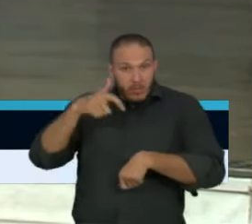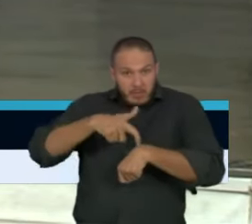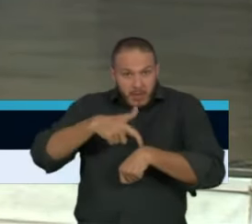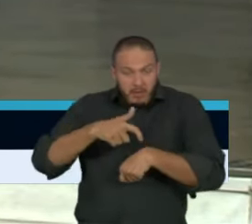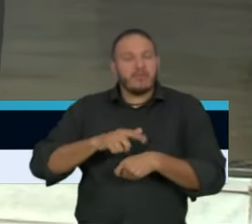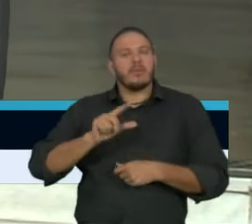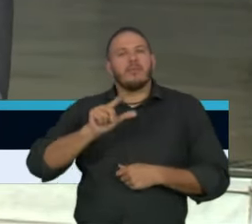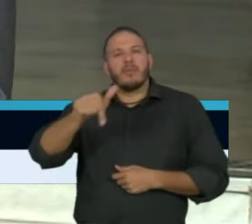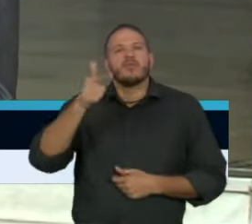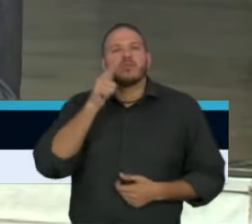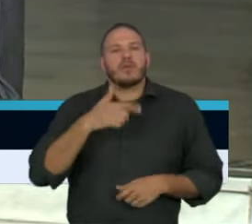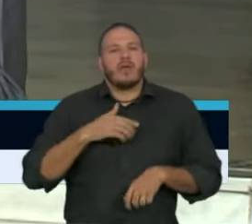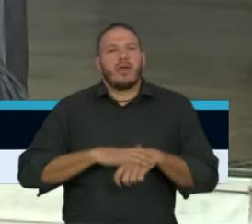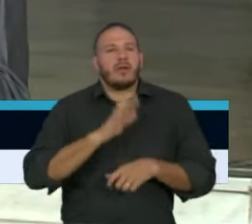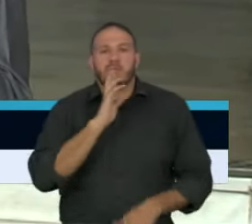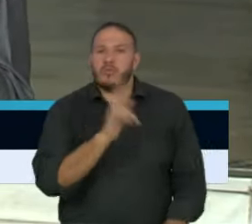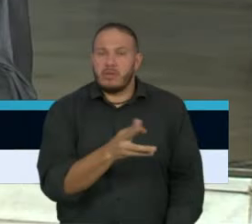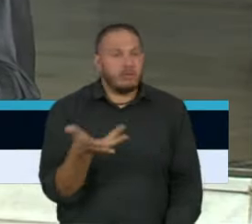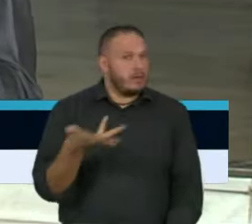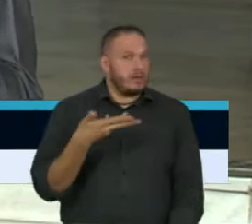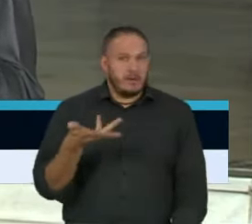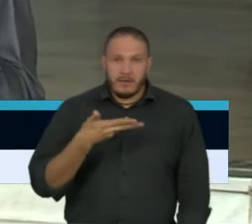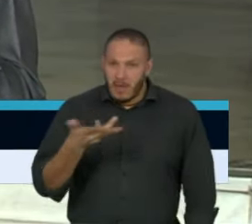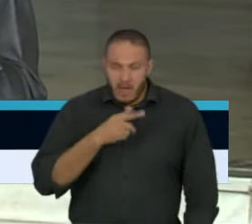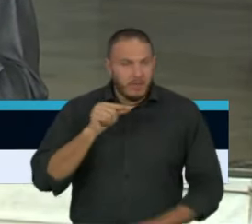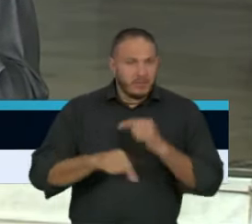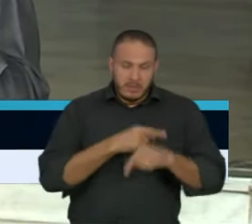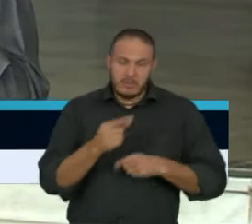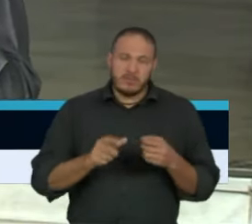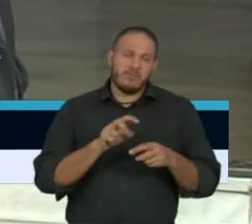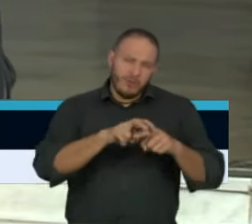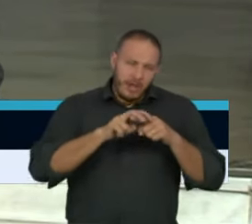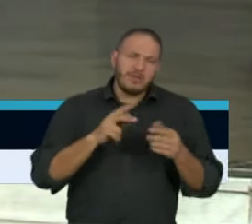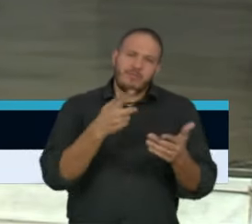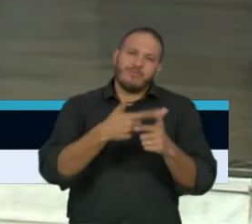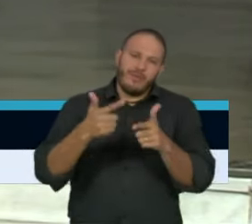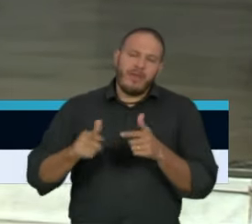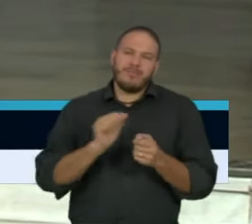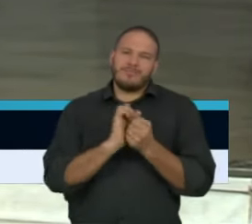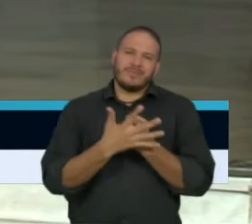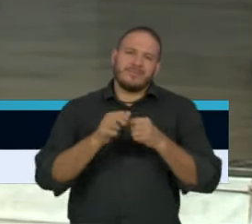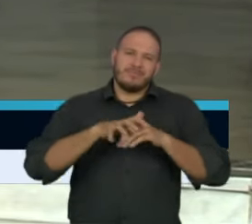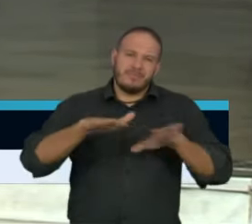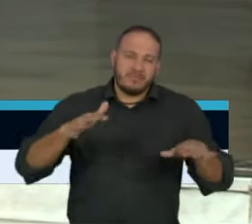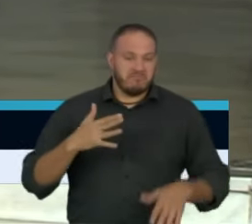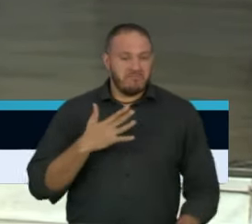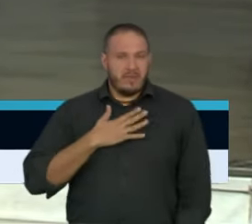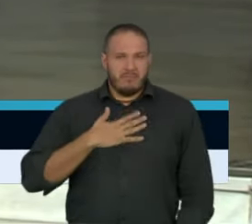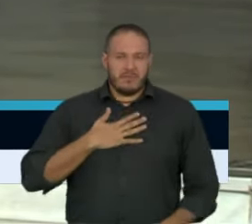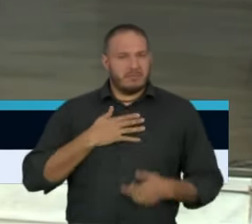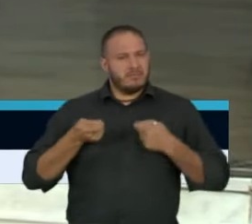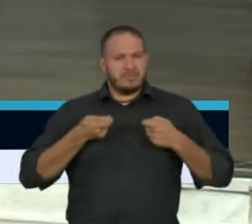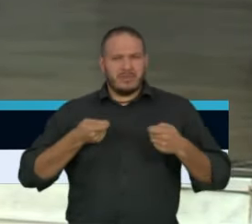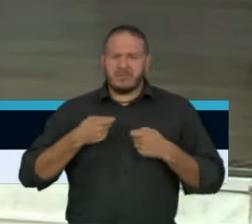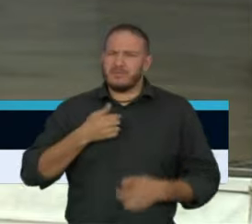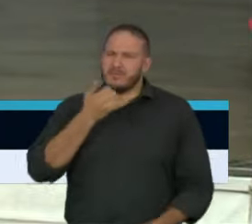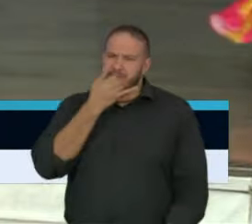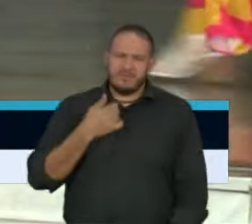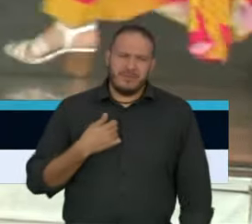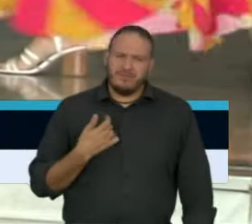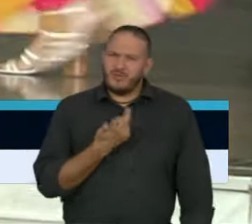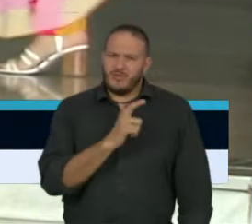poder responder com velocidade em relação ao coronavírus. E, pelo menos na minha gestão, não tem essa